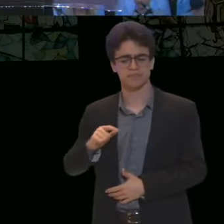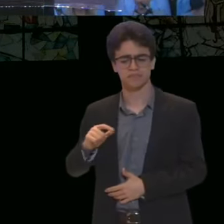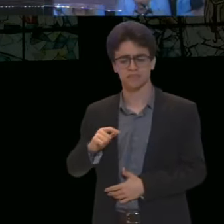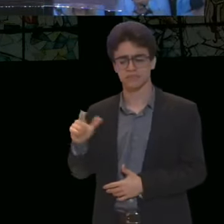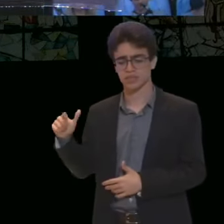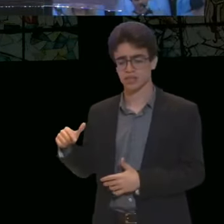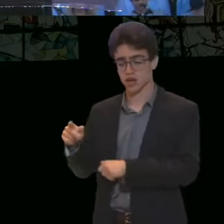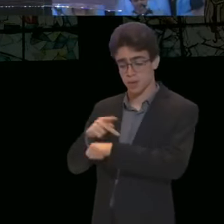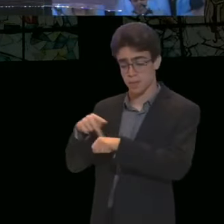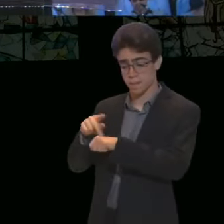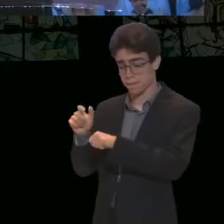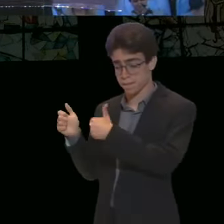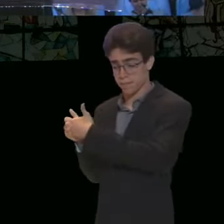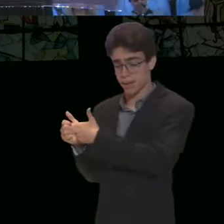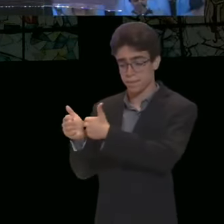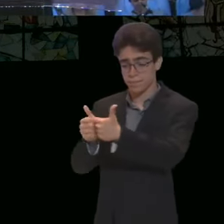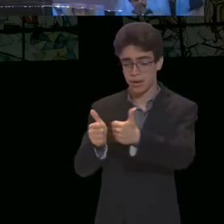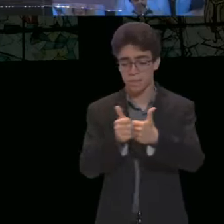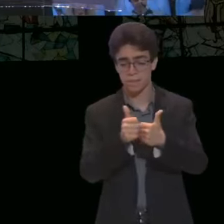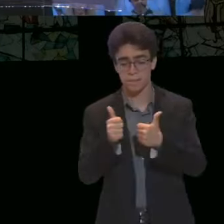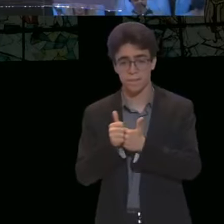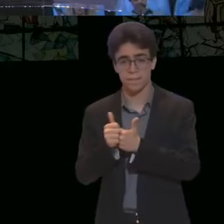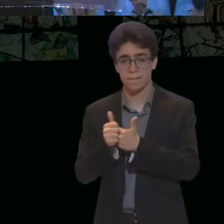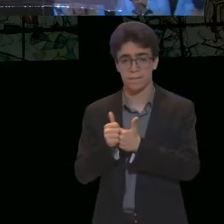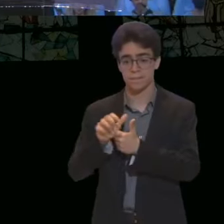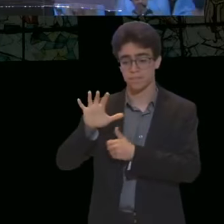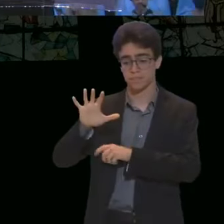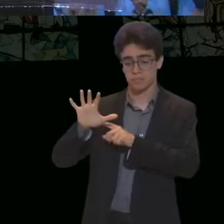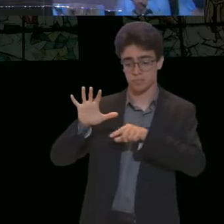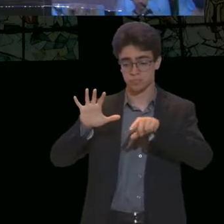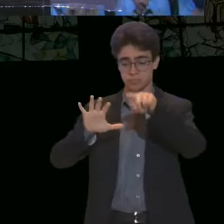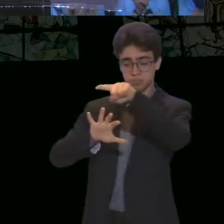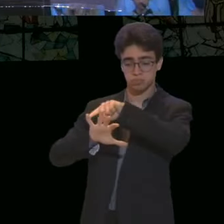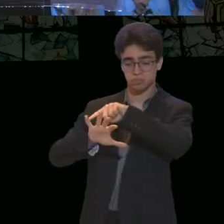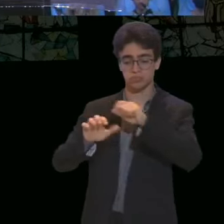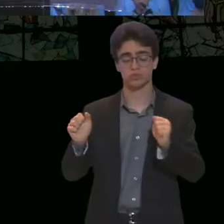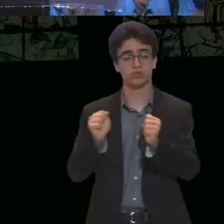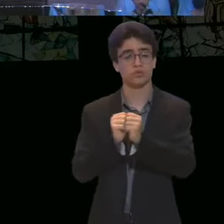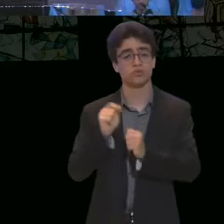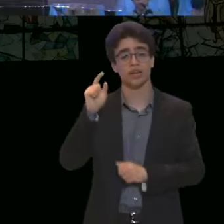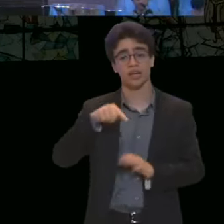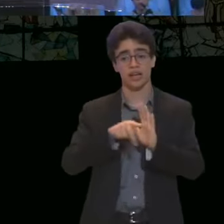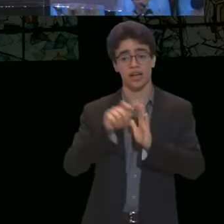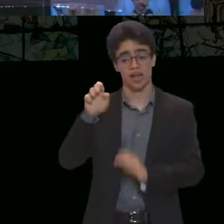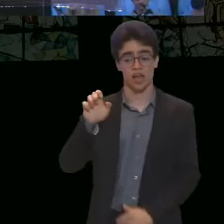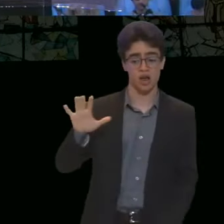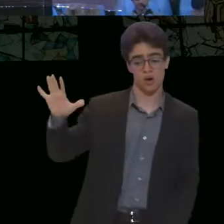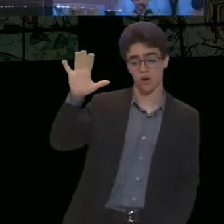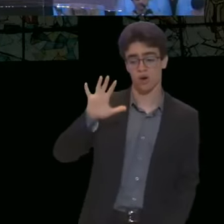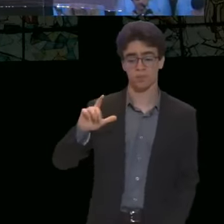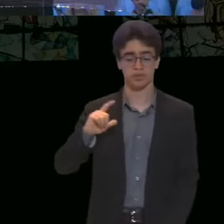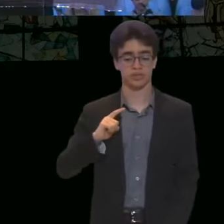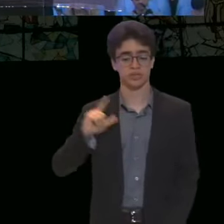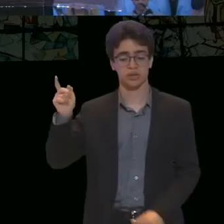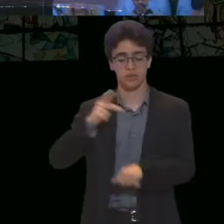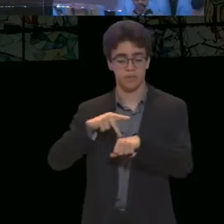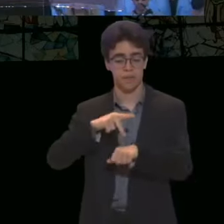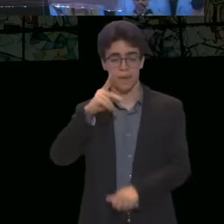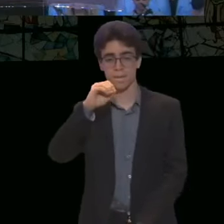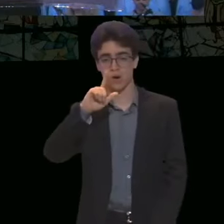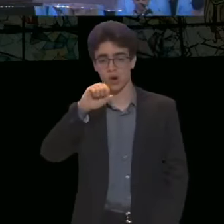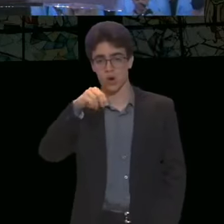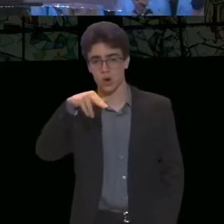vizinhos que são membros da comunidade europeia. Você tem a Polônia, você tem a